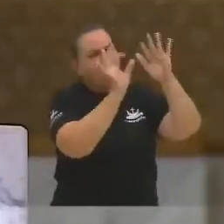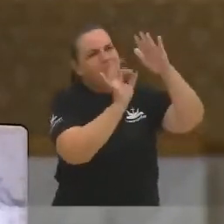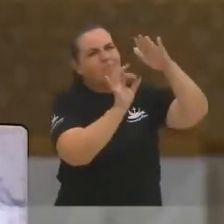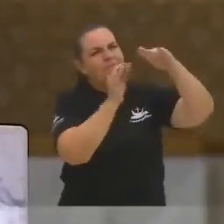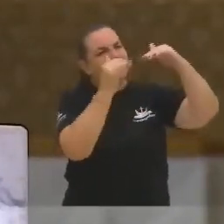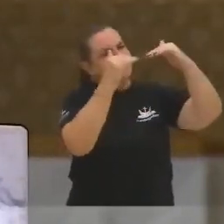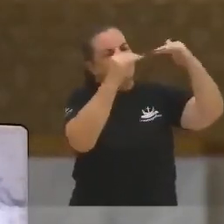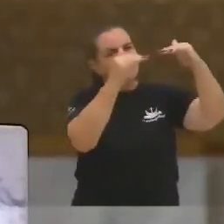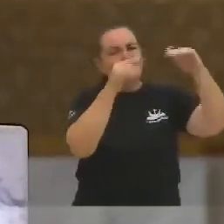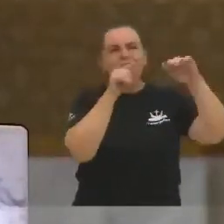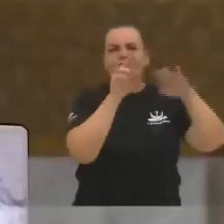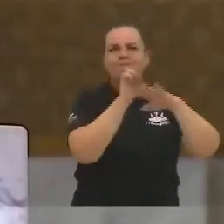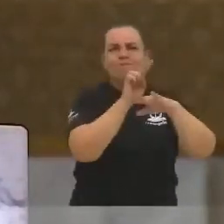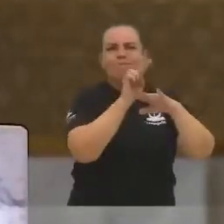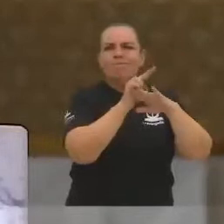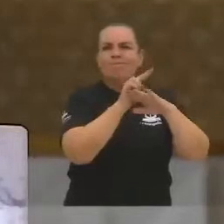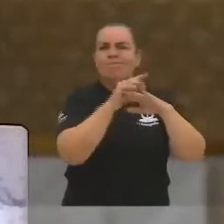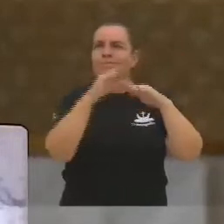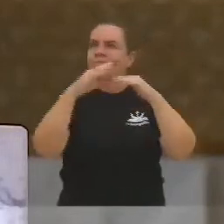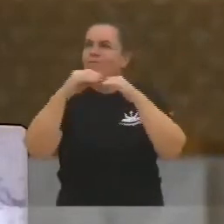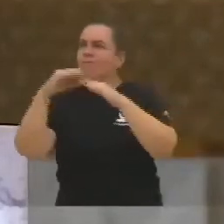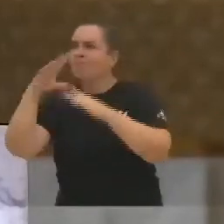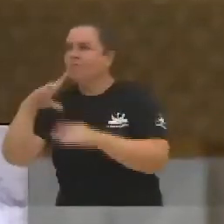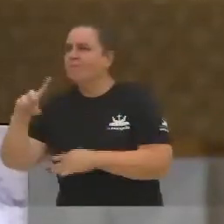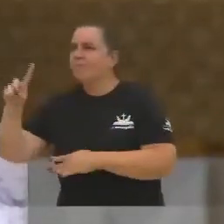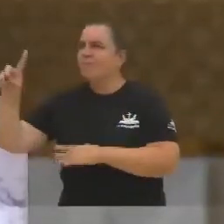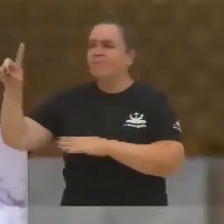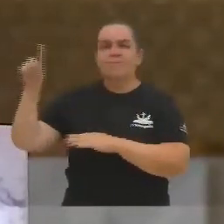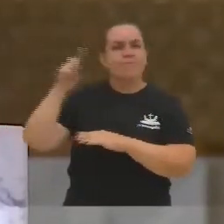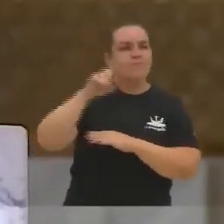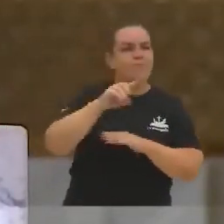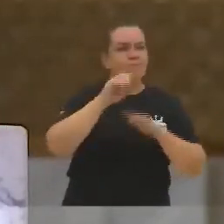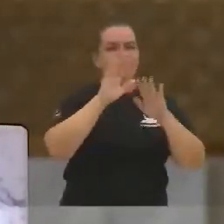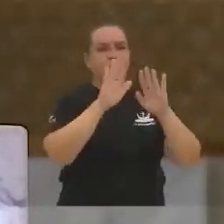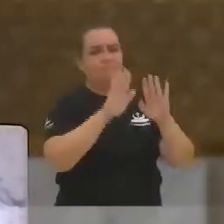foi a vossa mão direita que a